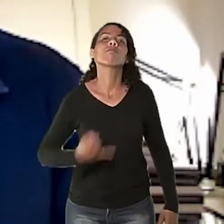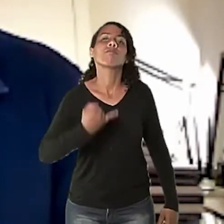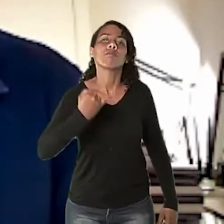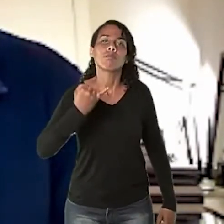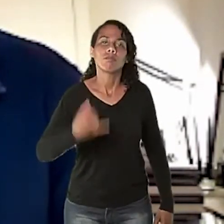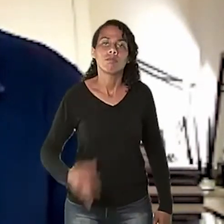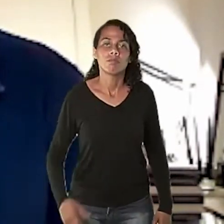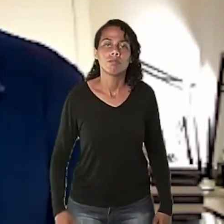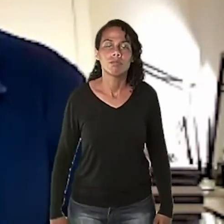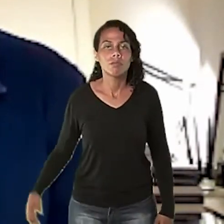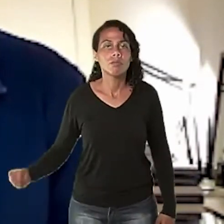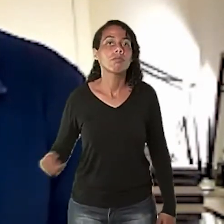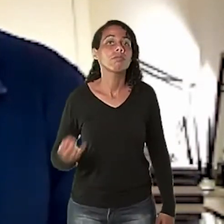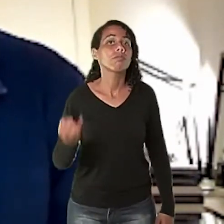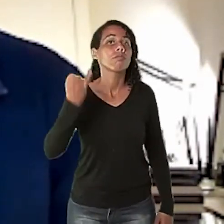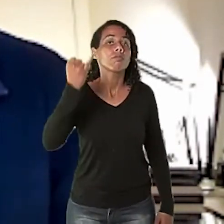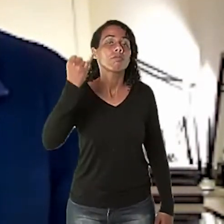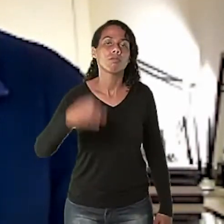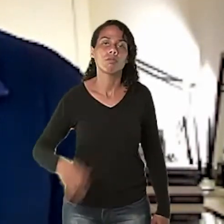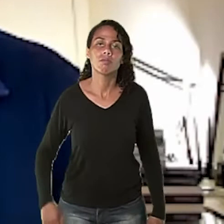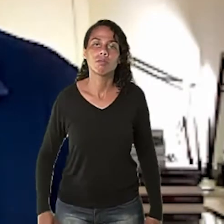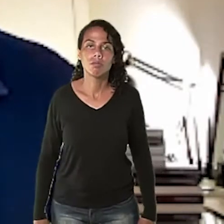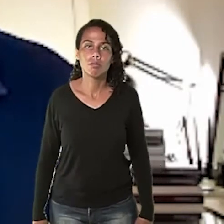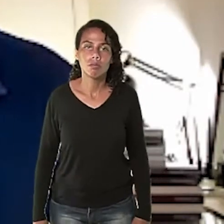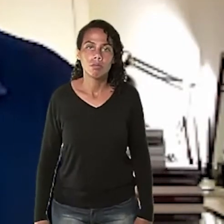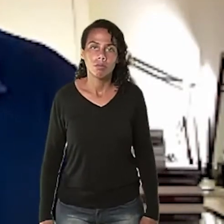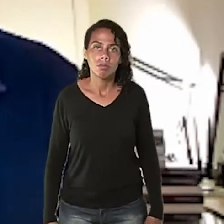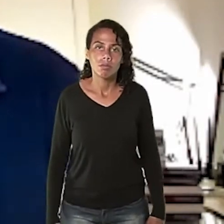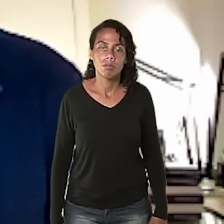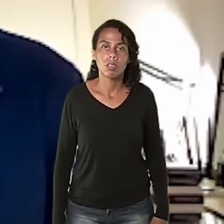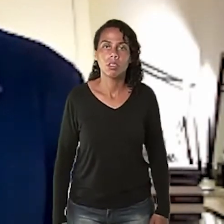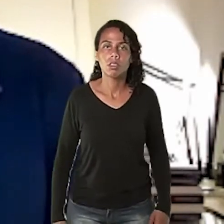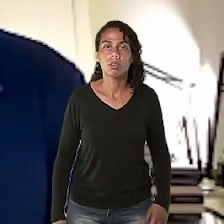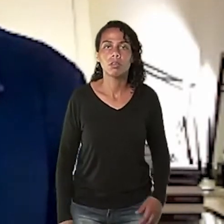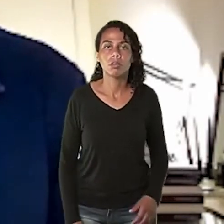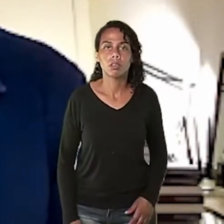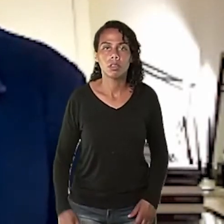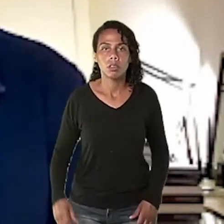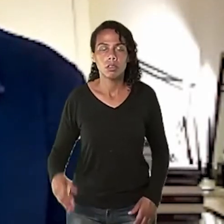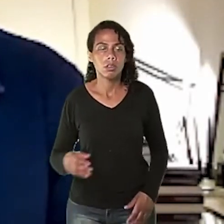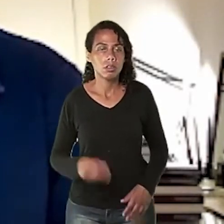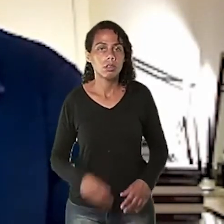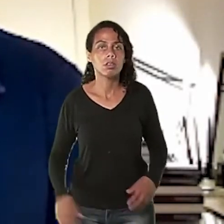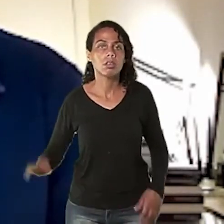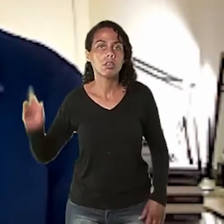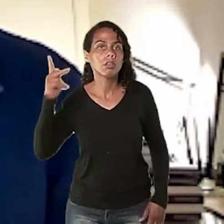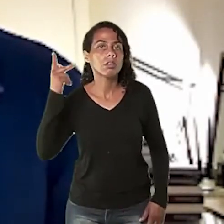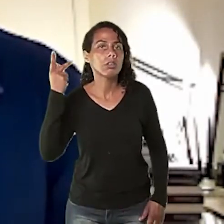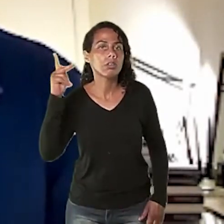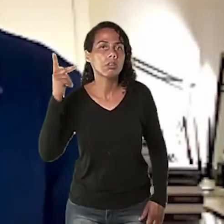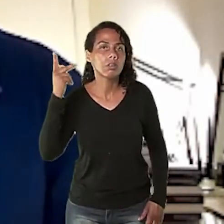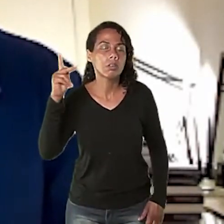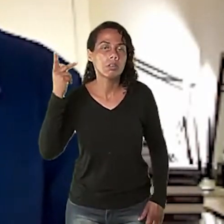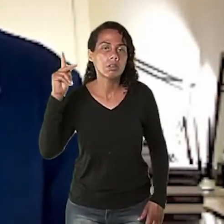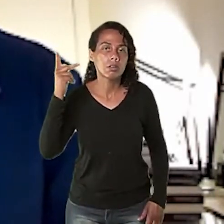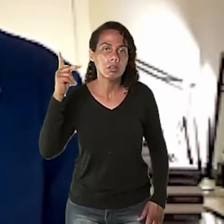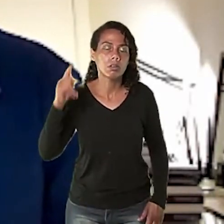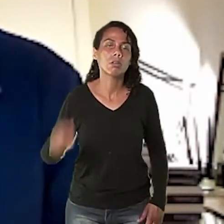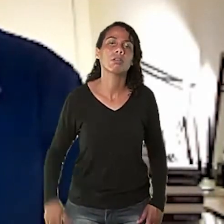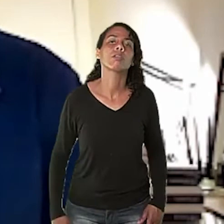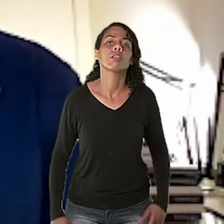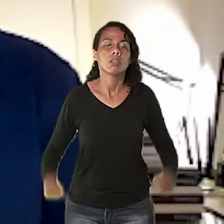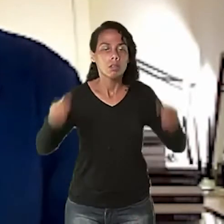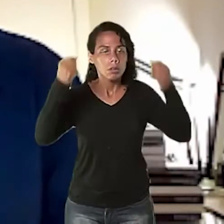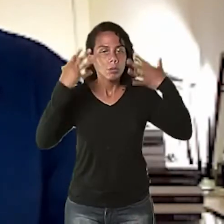do Baudelaire, da segunda metade do século XIX, é uma cidade que está em cima das nossas cabeças, que está nessas telas, que está